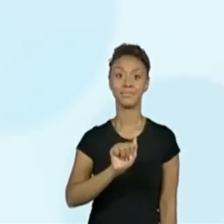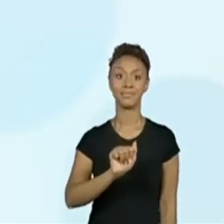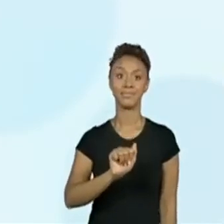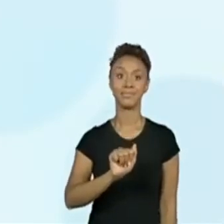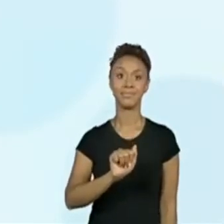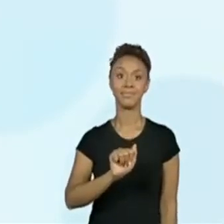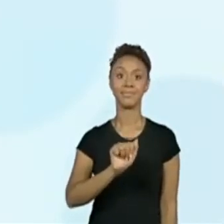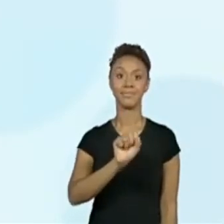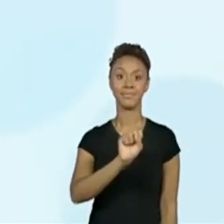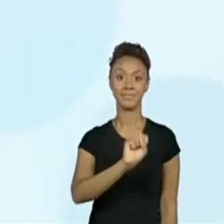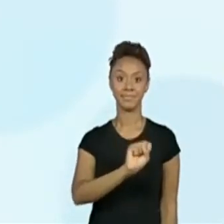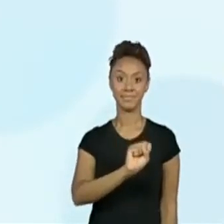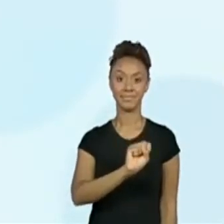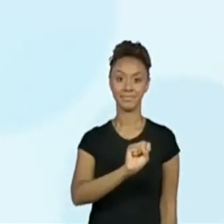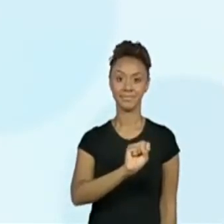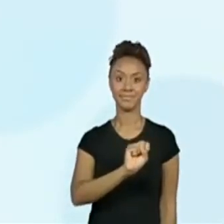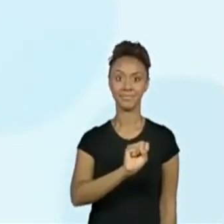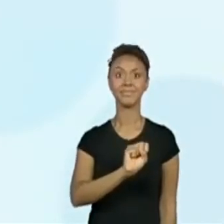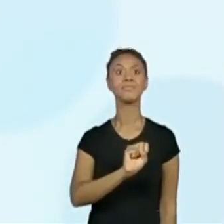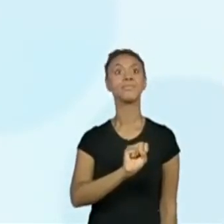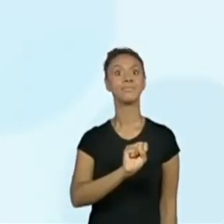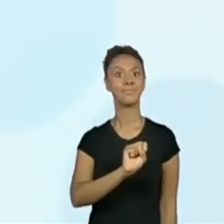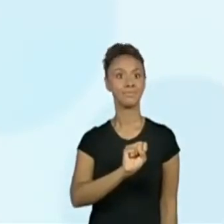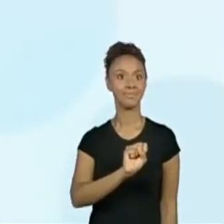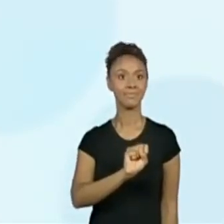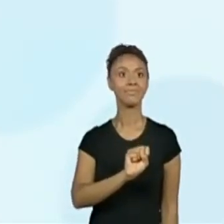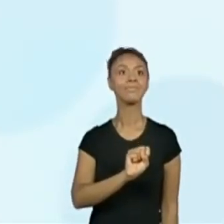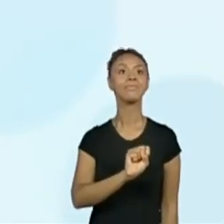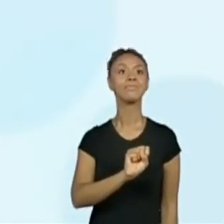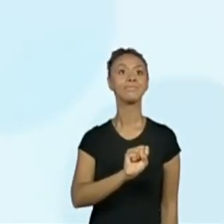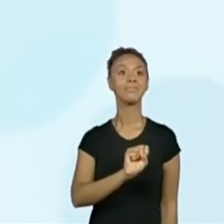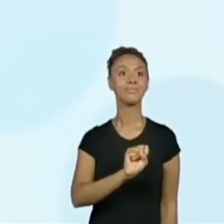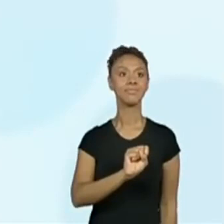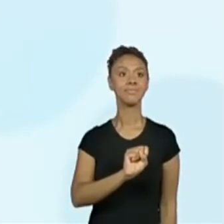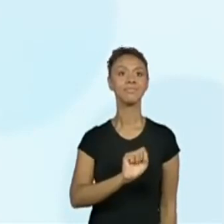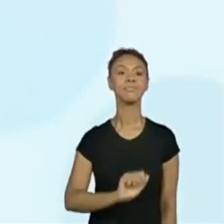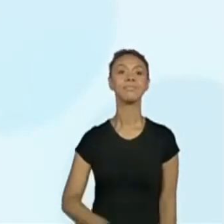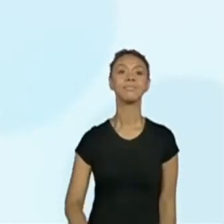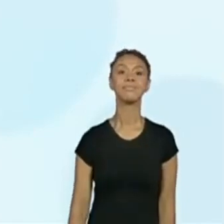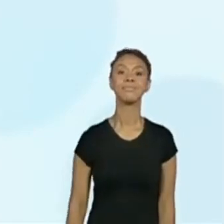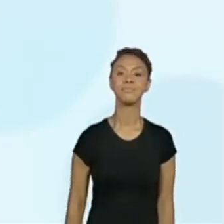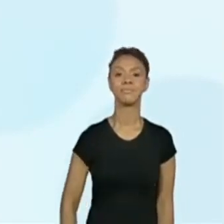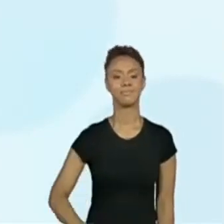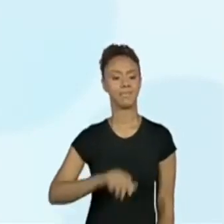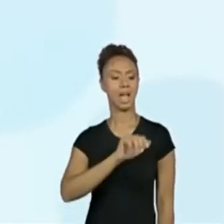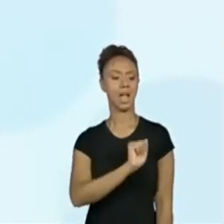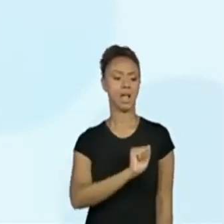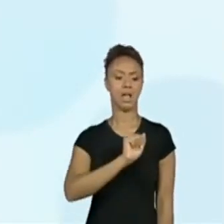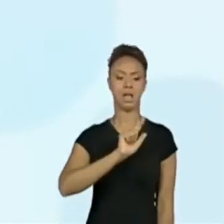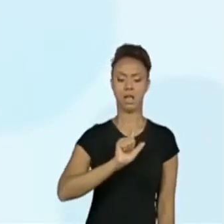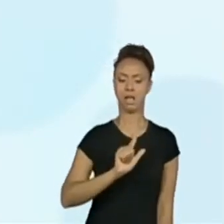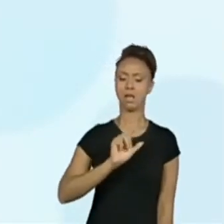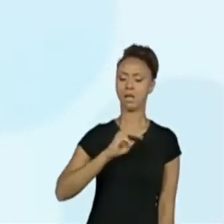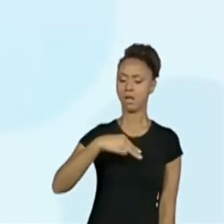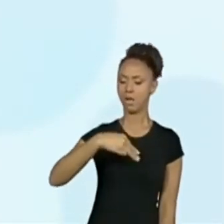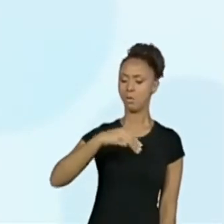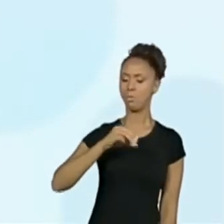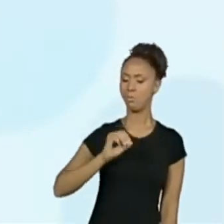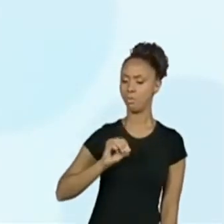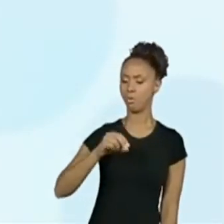Almôndegas. E ó, ainda temos um centro círculo. Almôndegas.